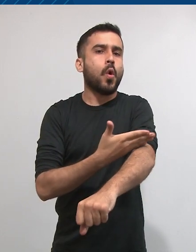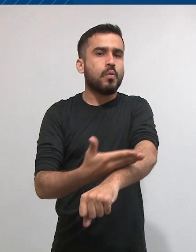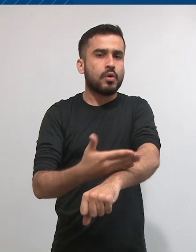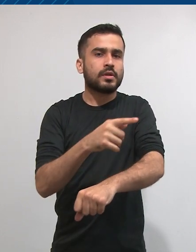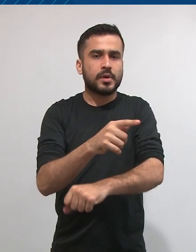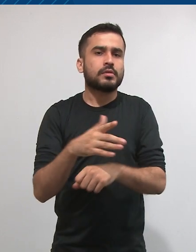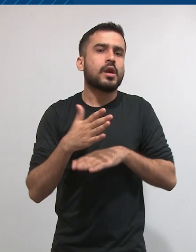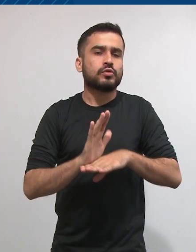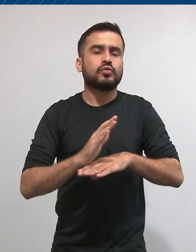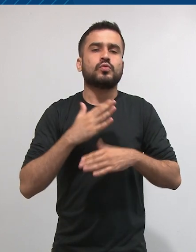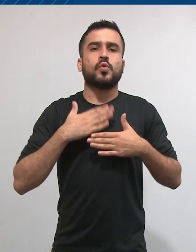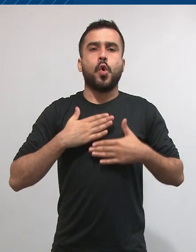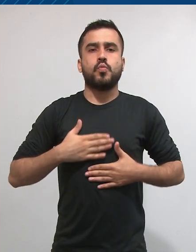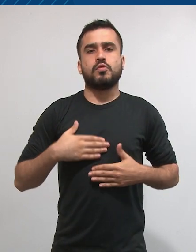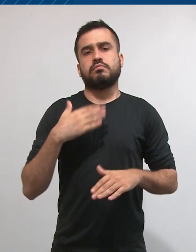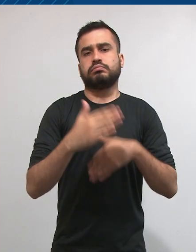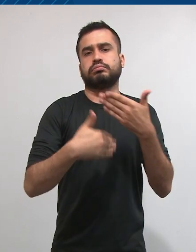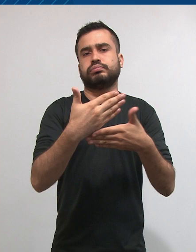a se desenvolver.